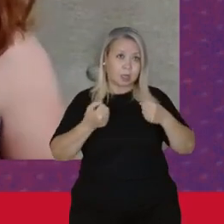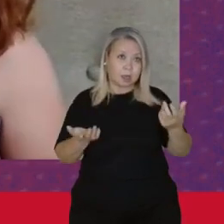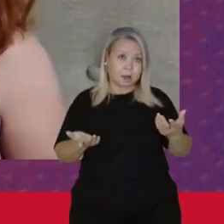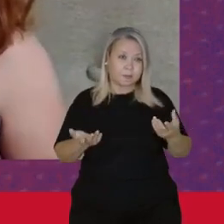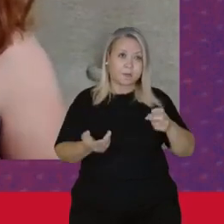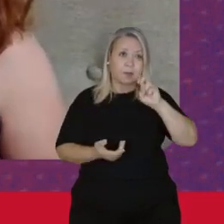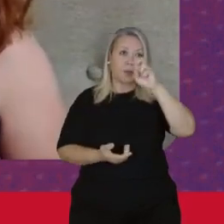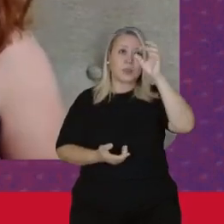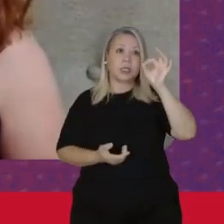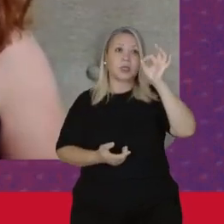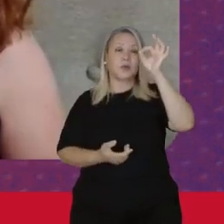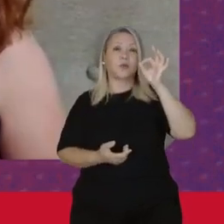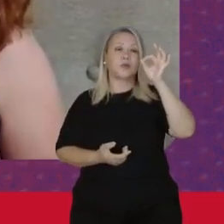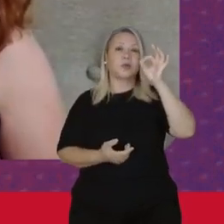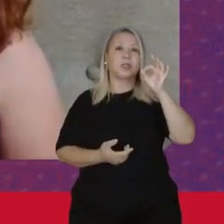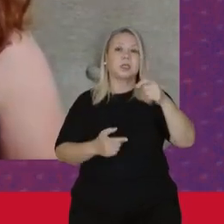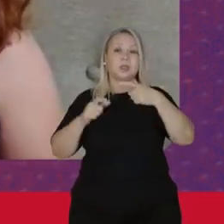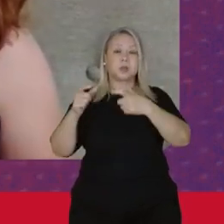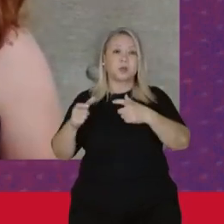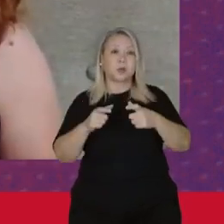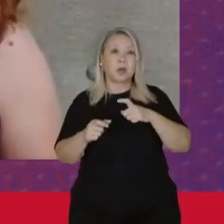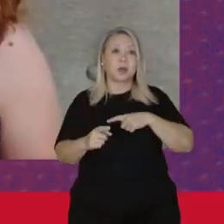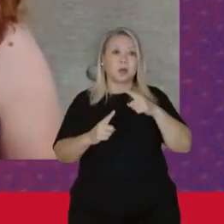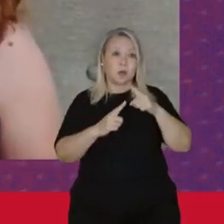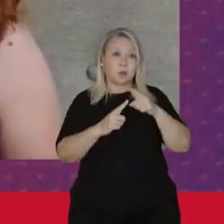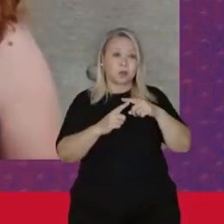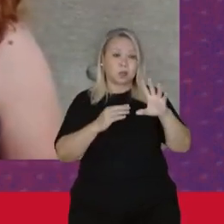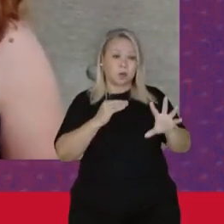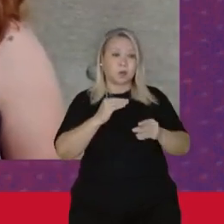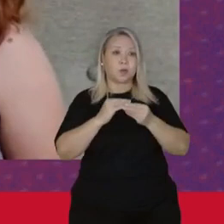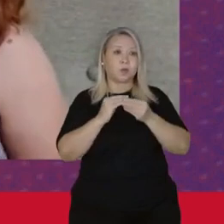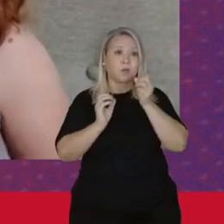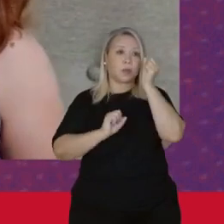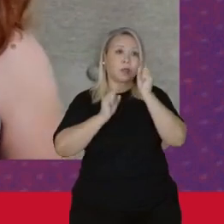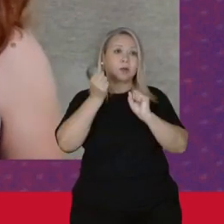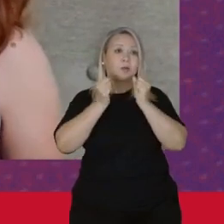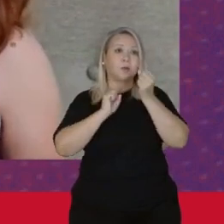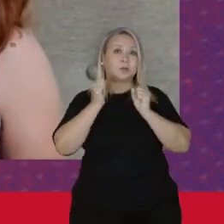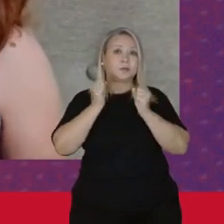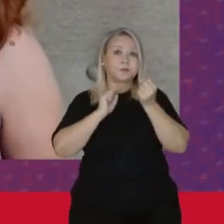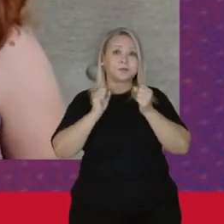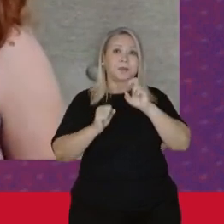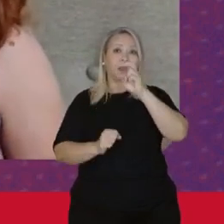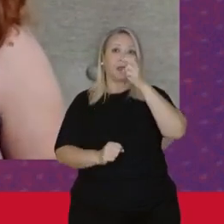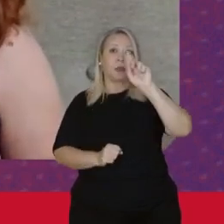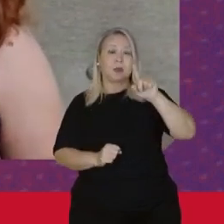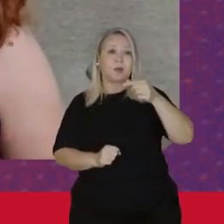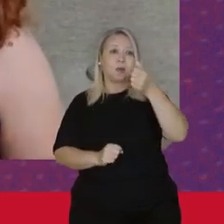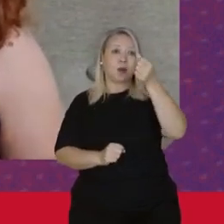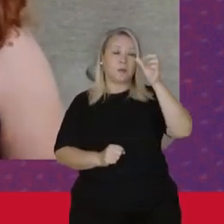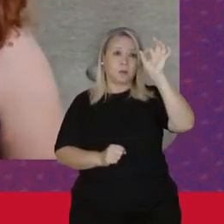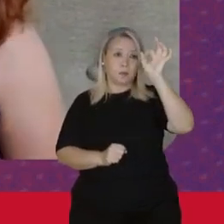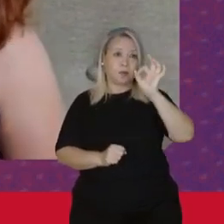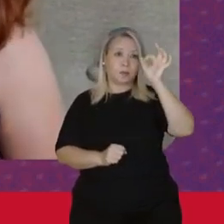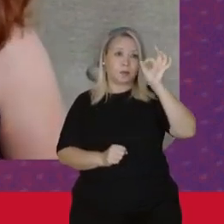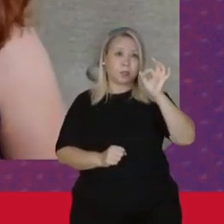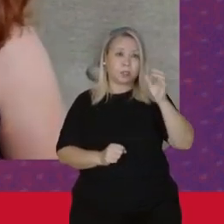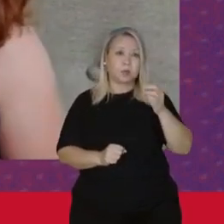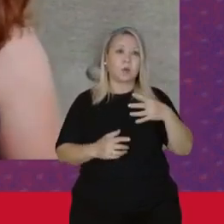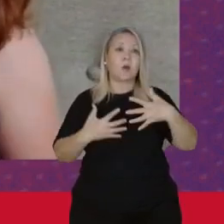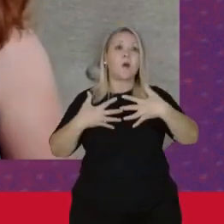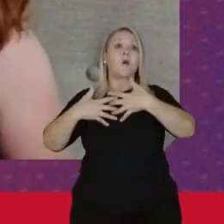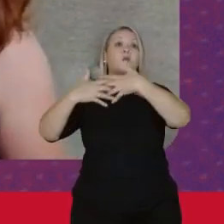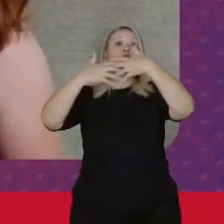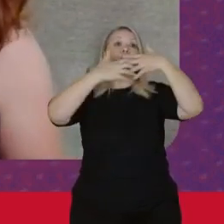de estabelecimentos que têm algum tipo de implementos e máquinas, e 5,5% de estabelecimentos com tratores, ou